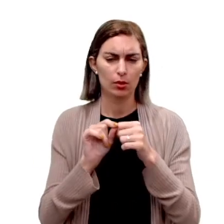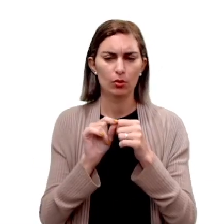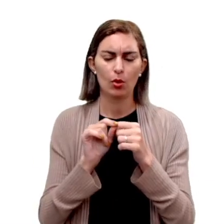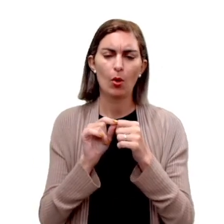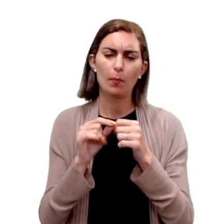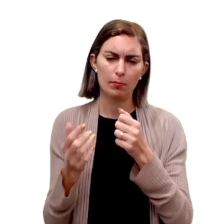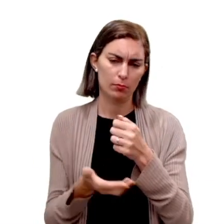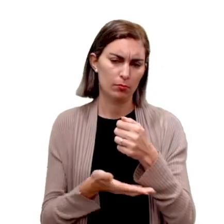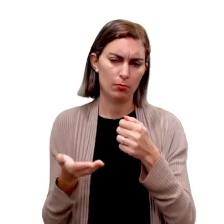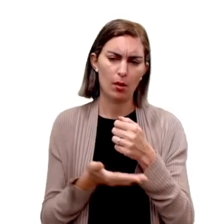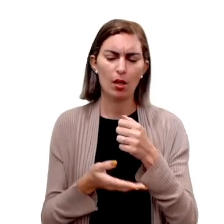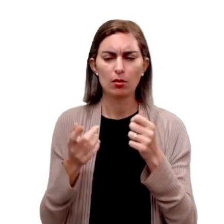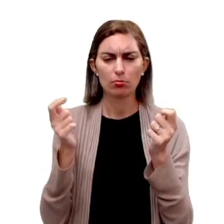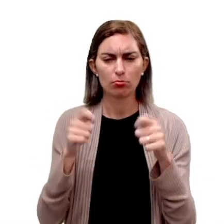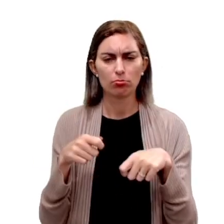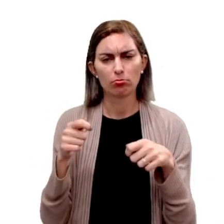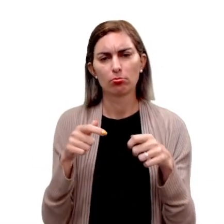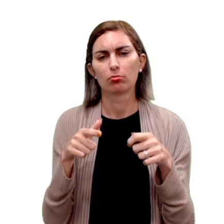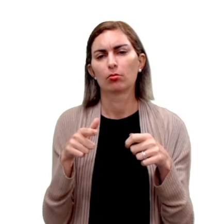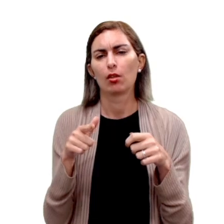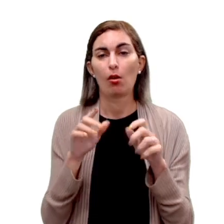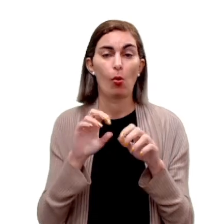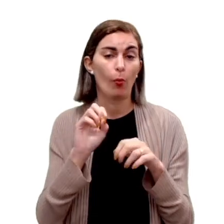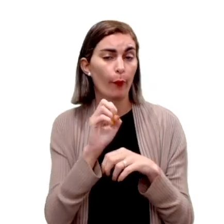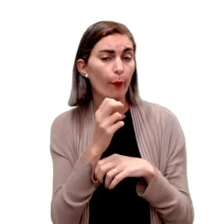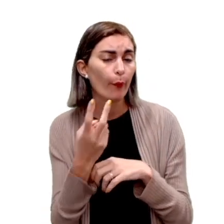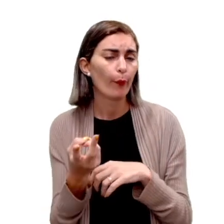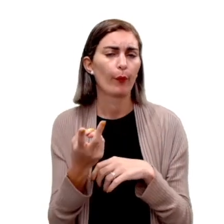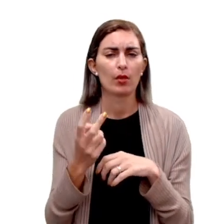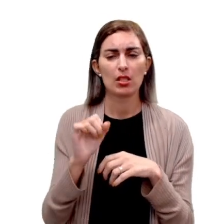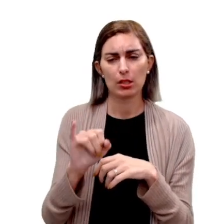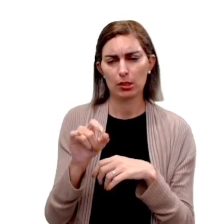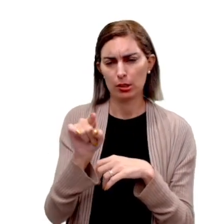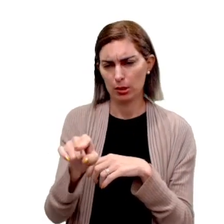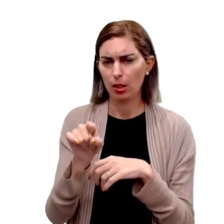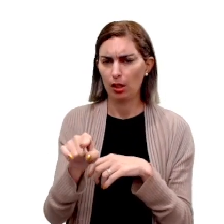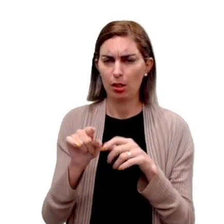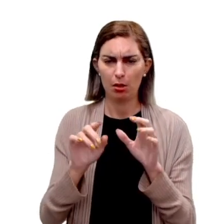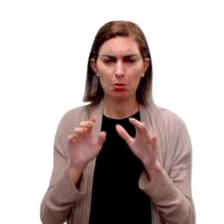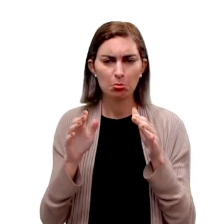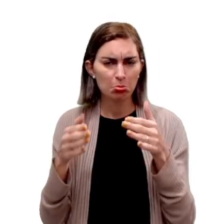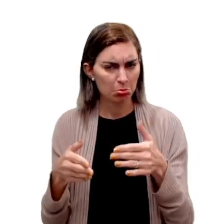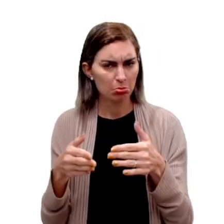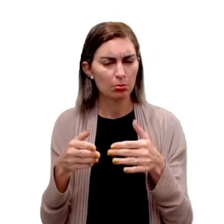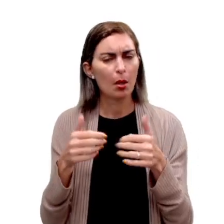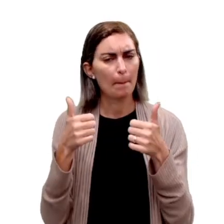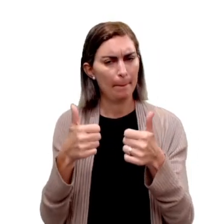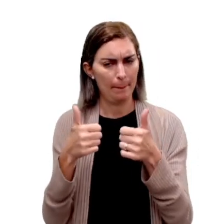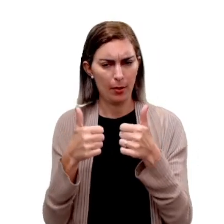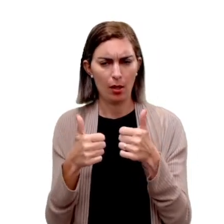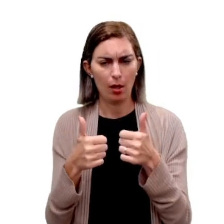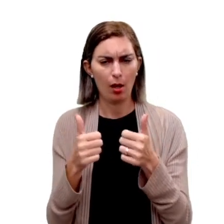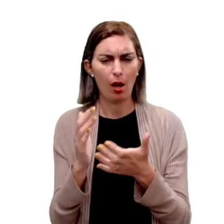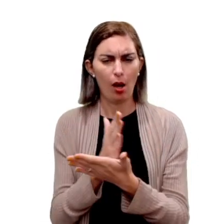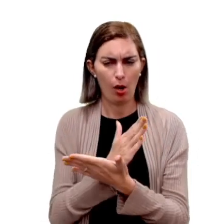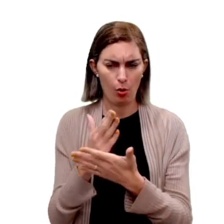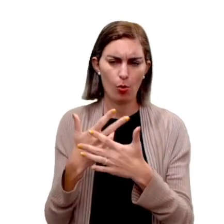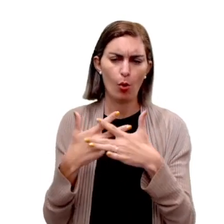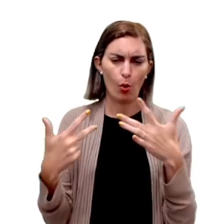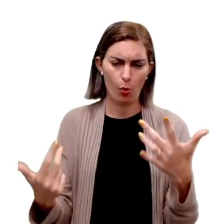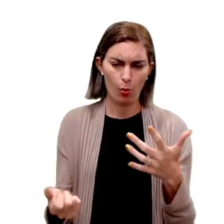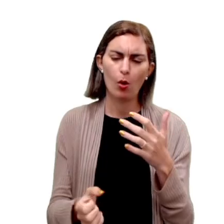com base em condições específicas. Ou seja, se a condição for satisfeita, algumas coisas